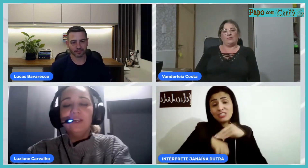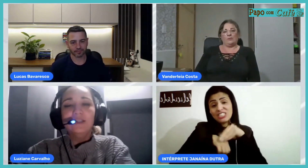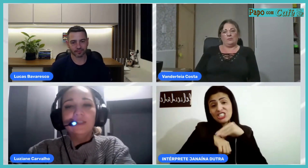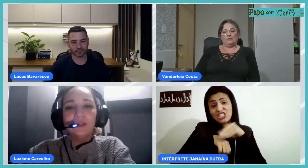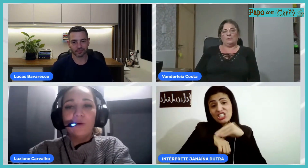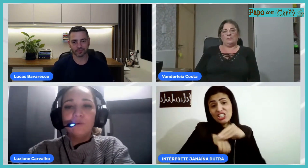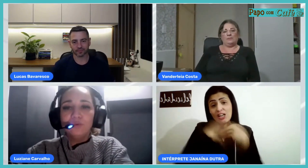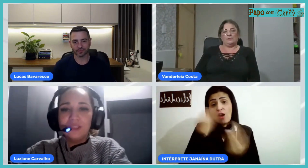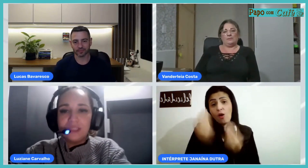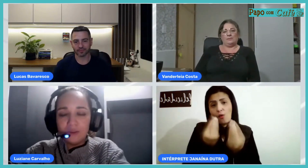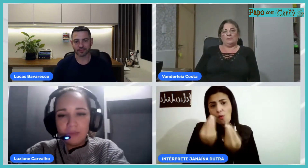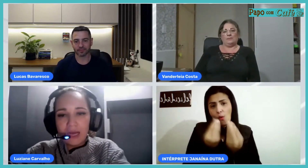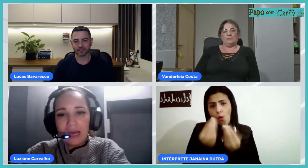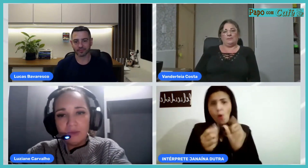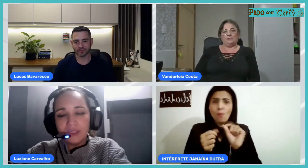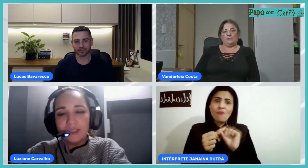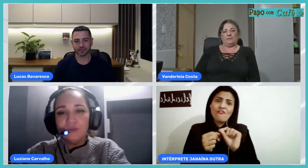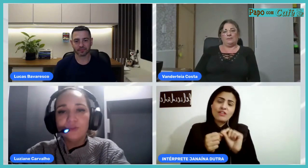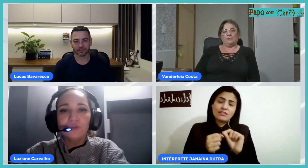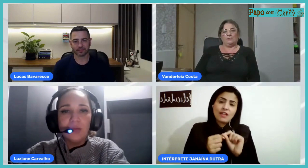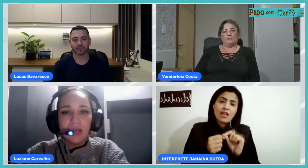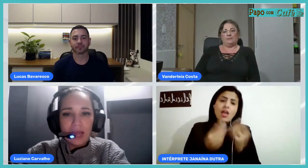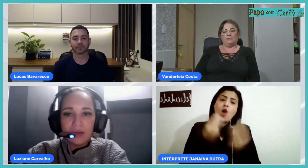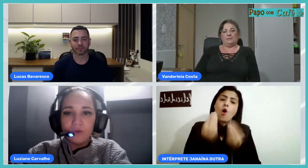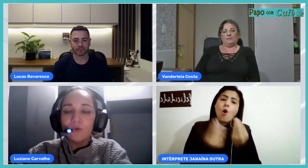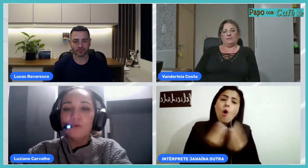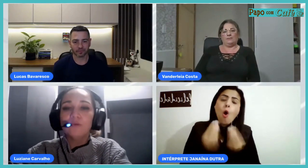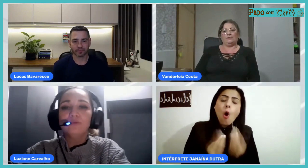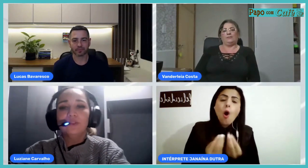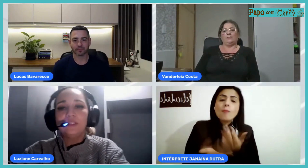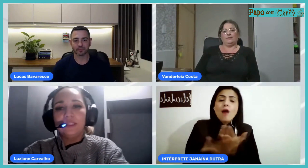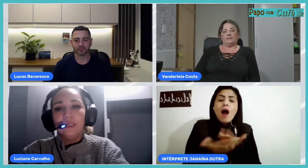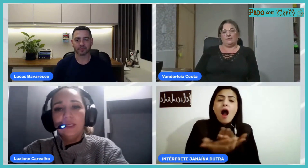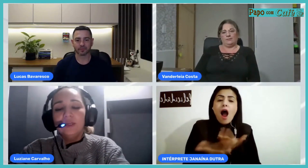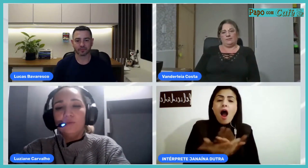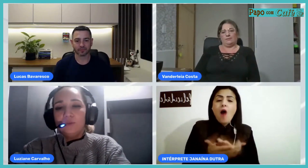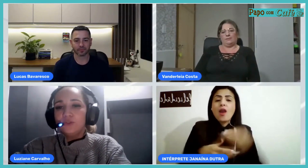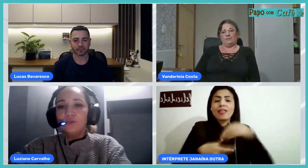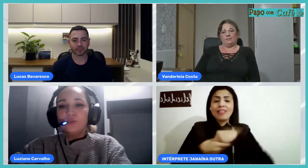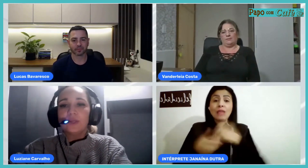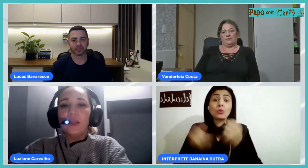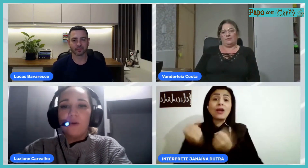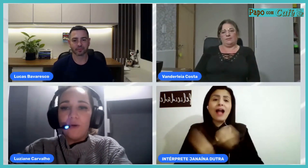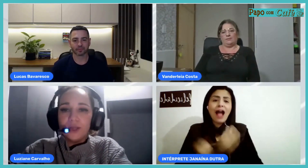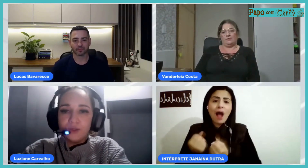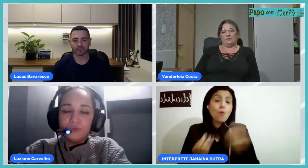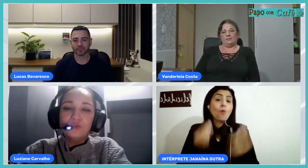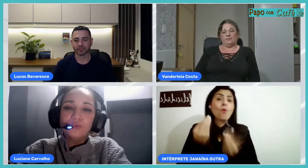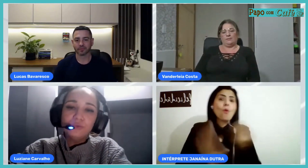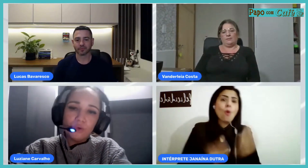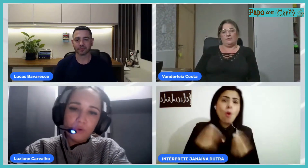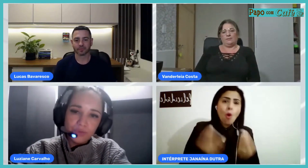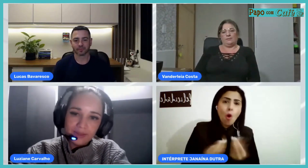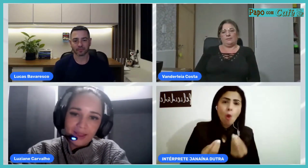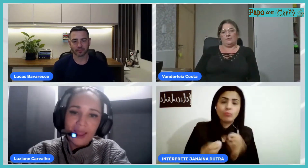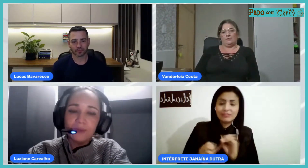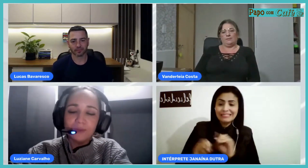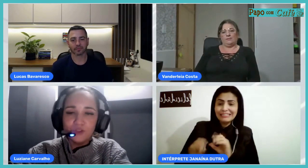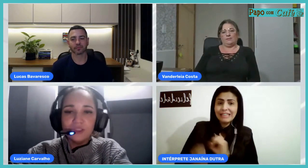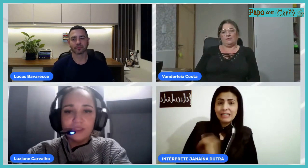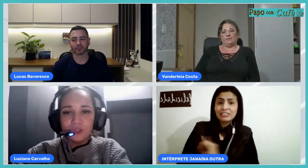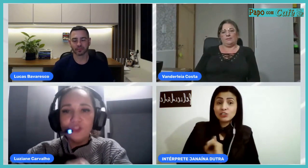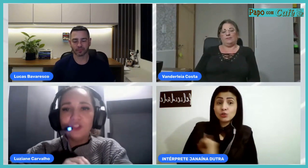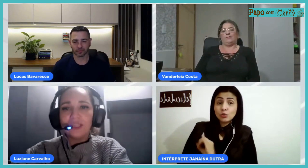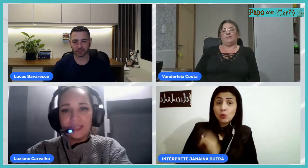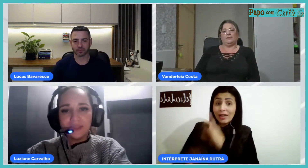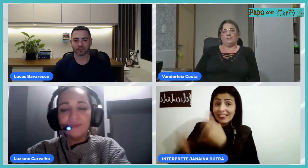como conduzir uma aula dentro de um carro, como conduzir um instrutor teórico junto com o